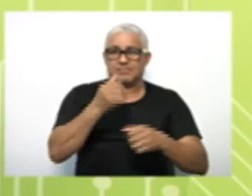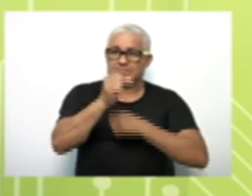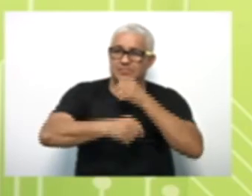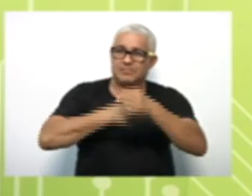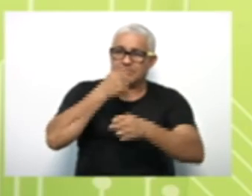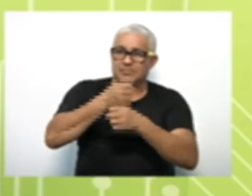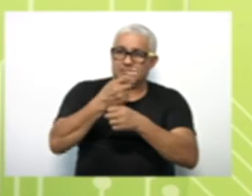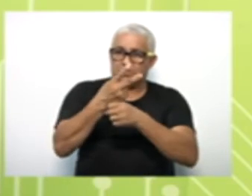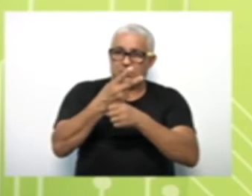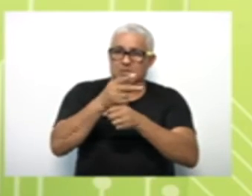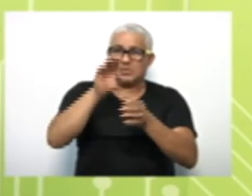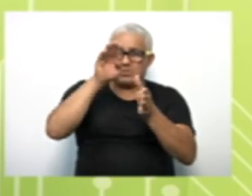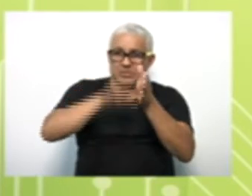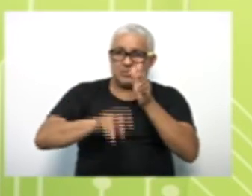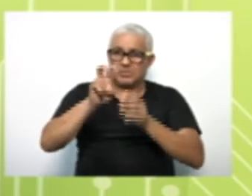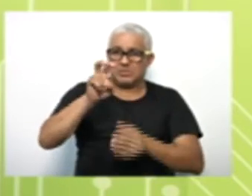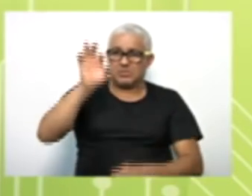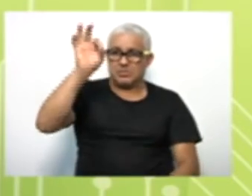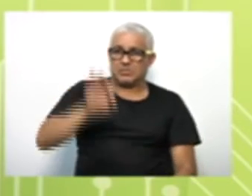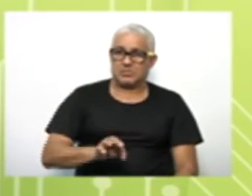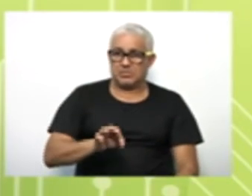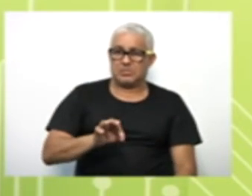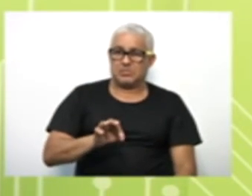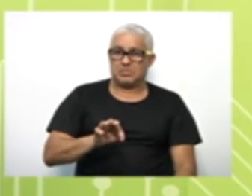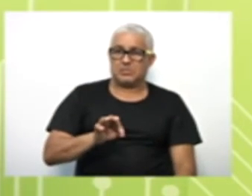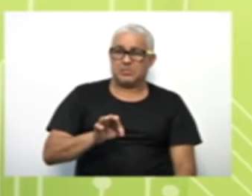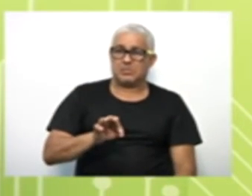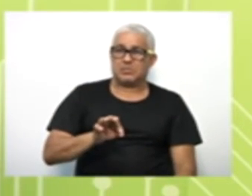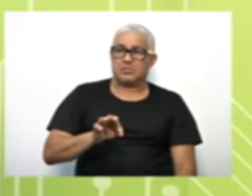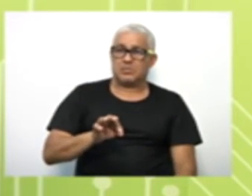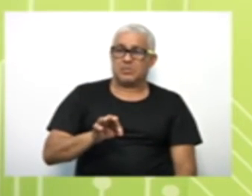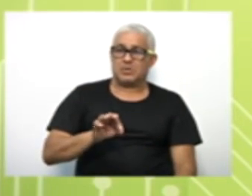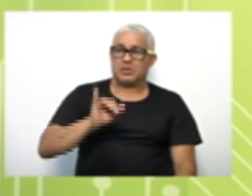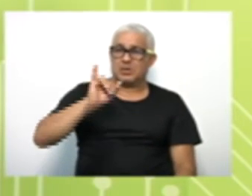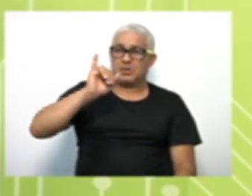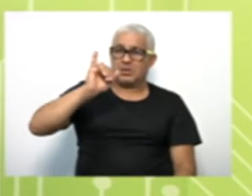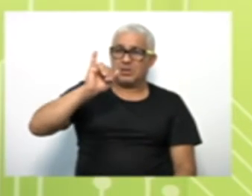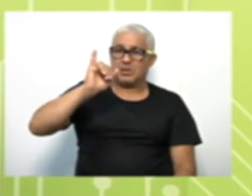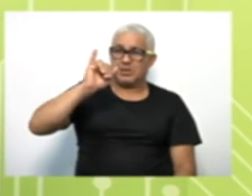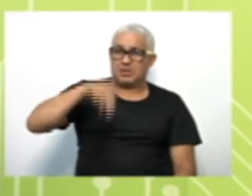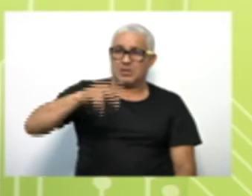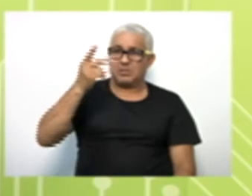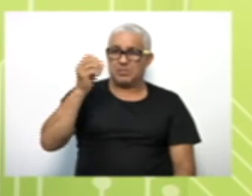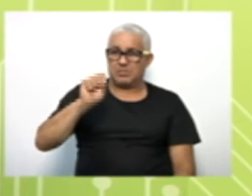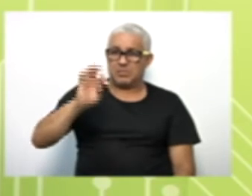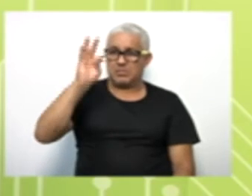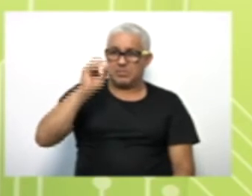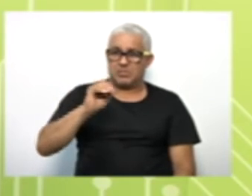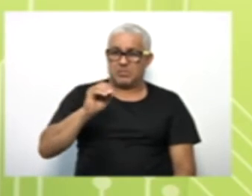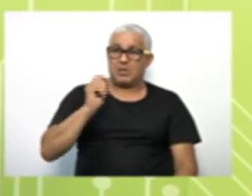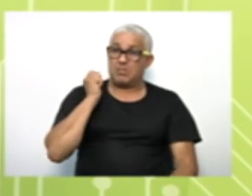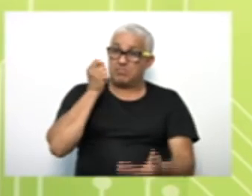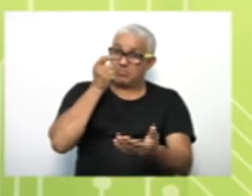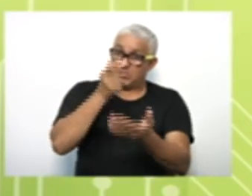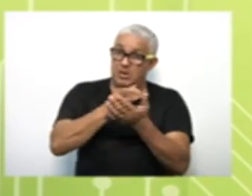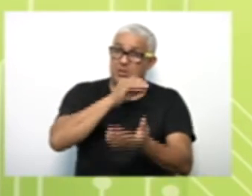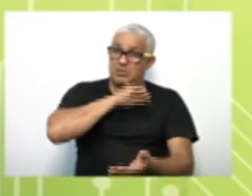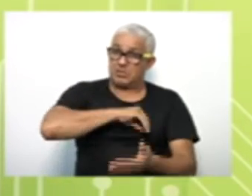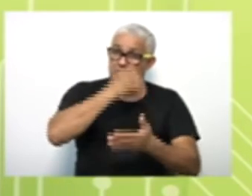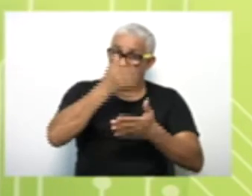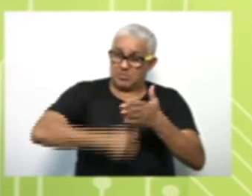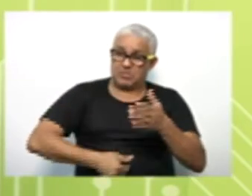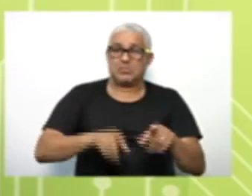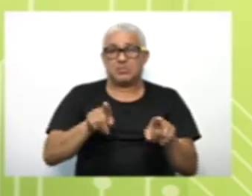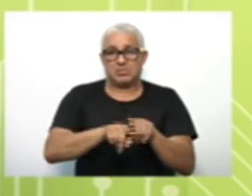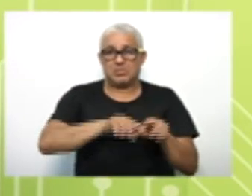anos, diminui em média 5% do imposto que você paga em cima do rendimento, conforme a gente viu em nossas aulas. Uma outra